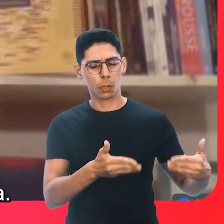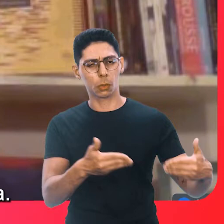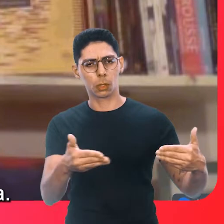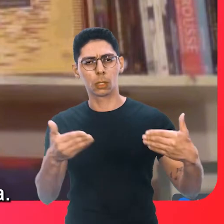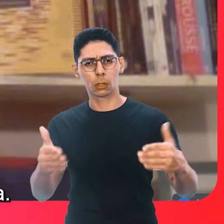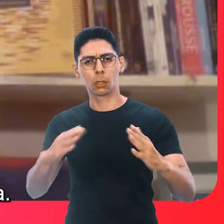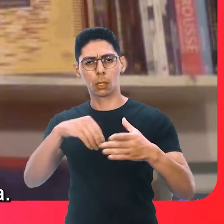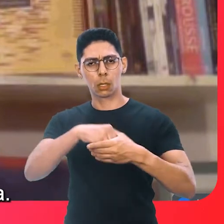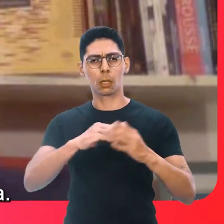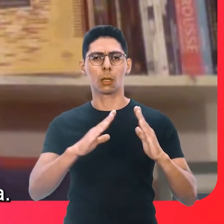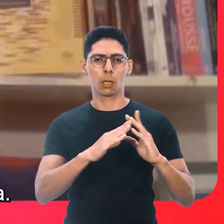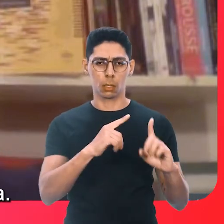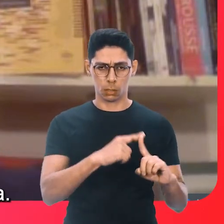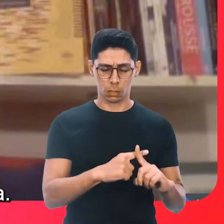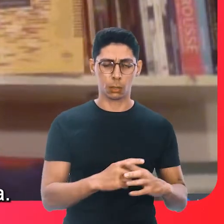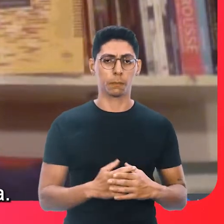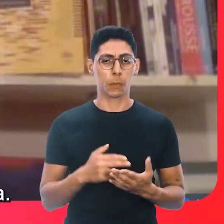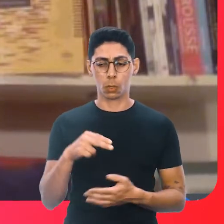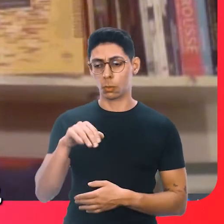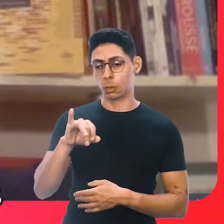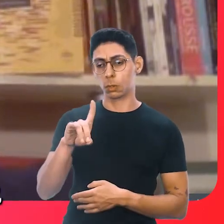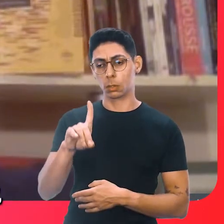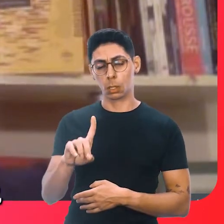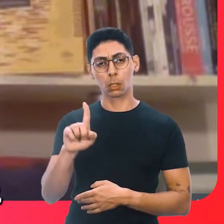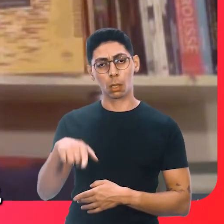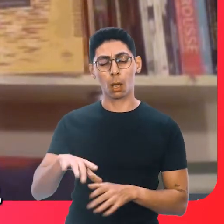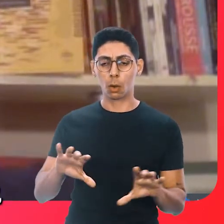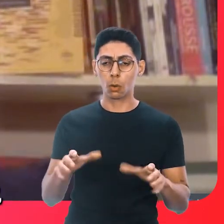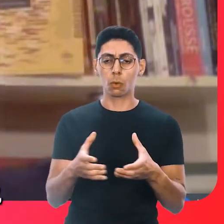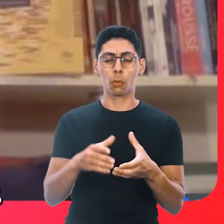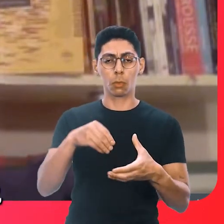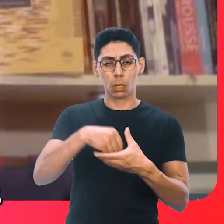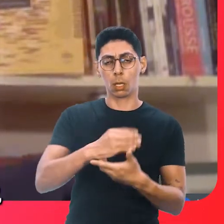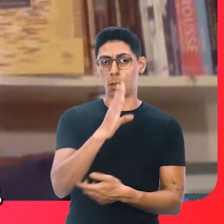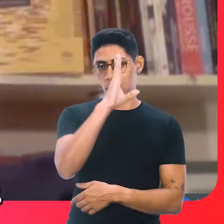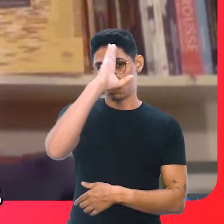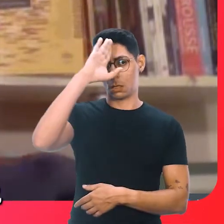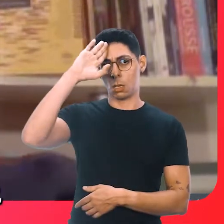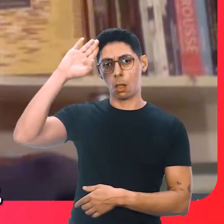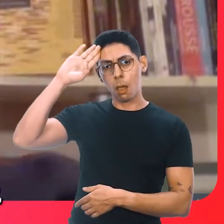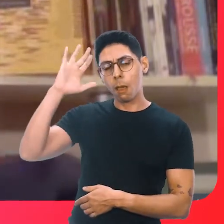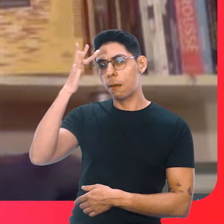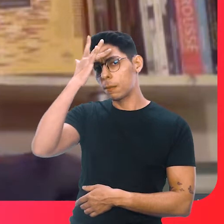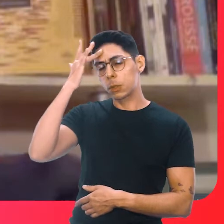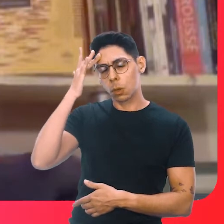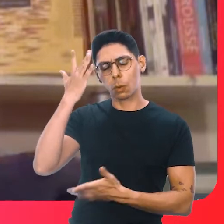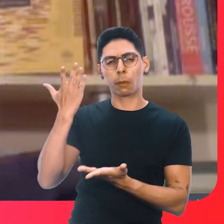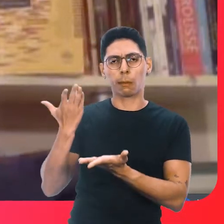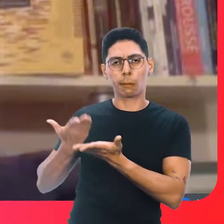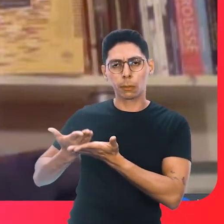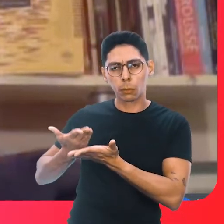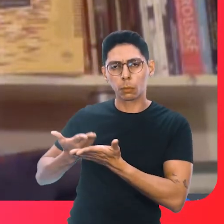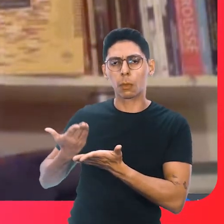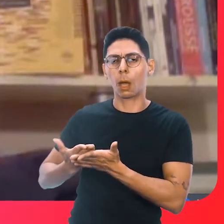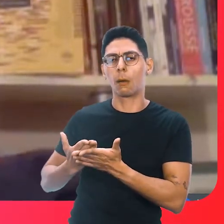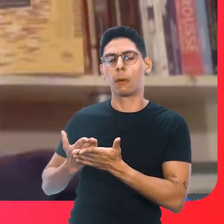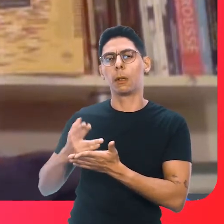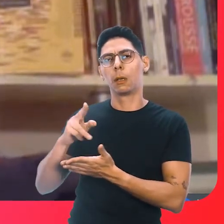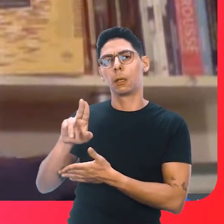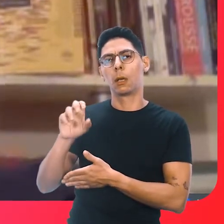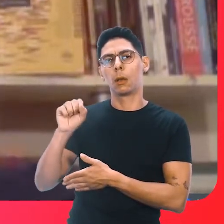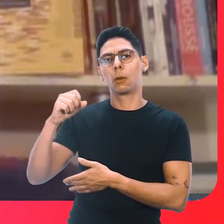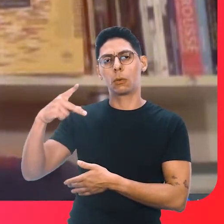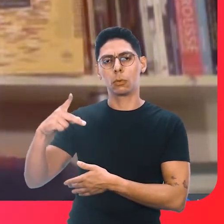era um grupo mais da academia, o pessoal que estudava na USP, um pessoal um pouco